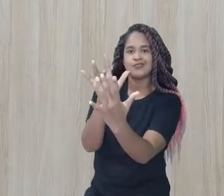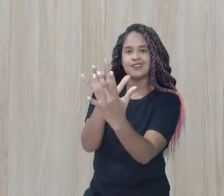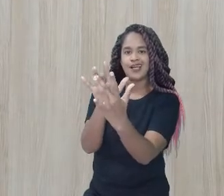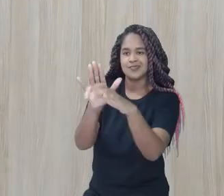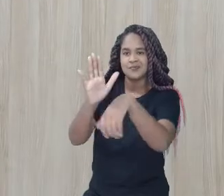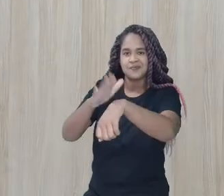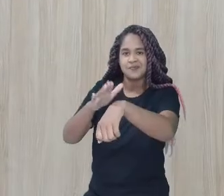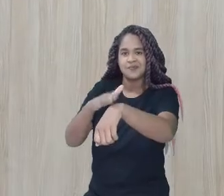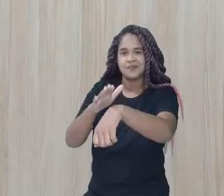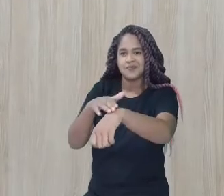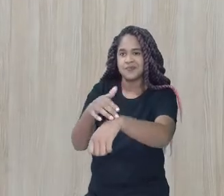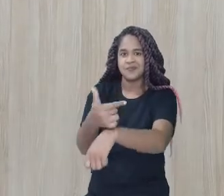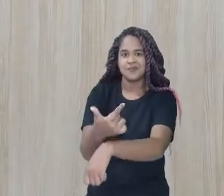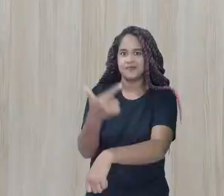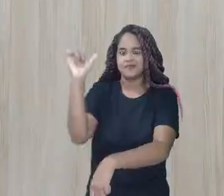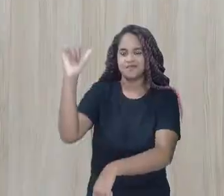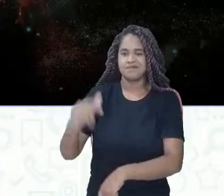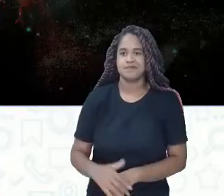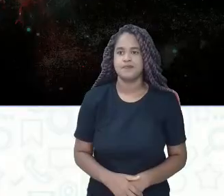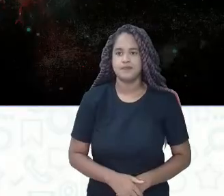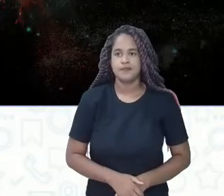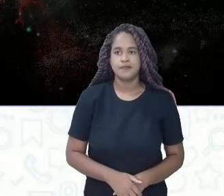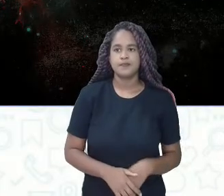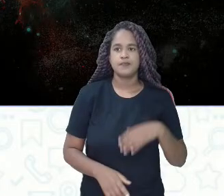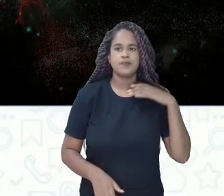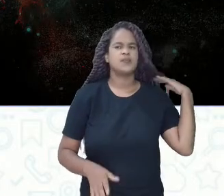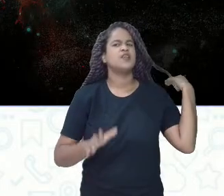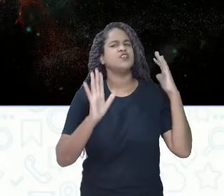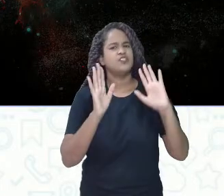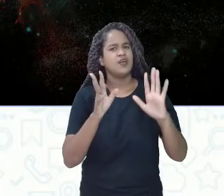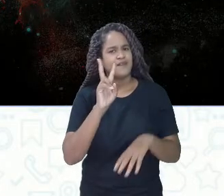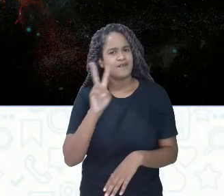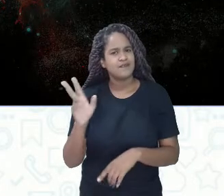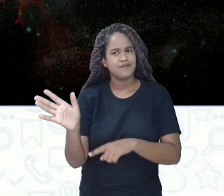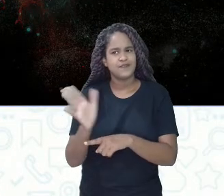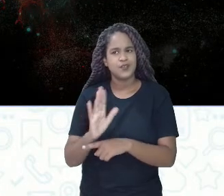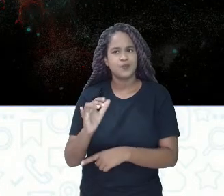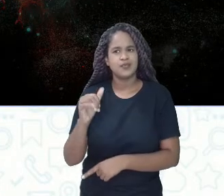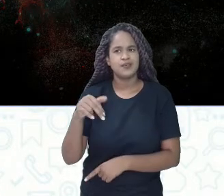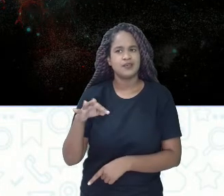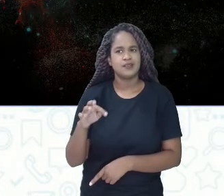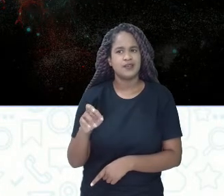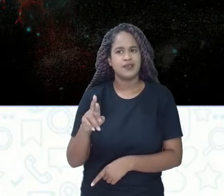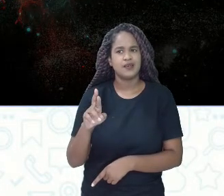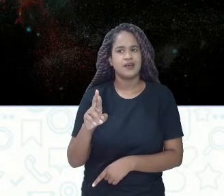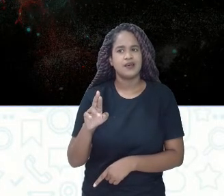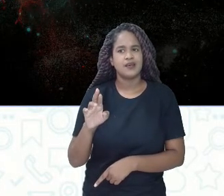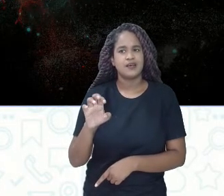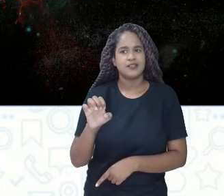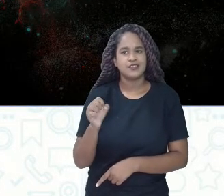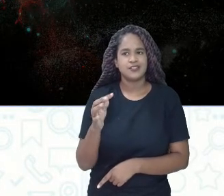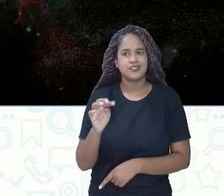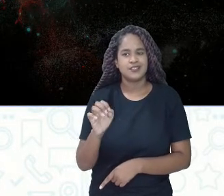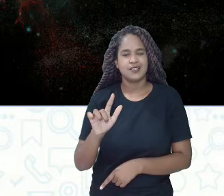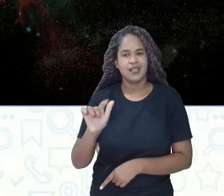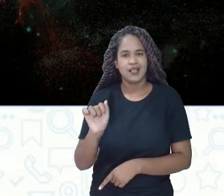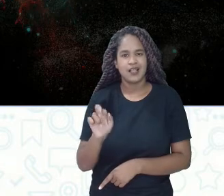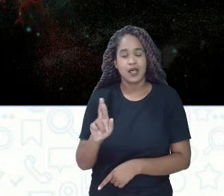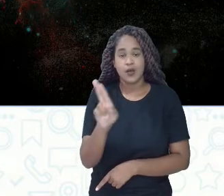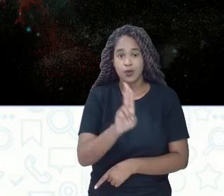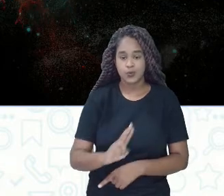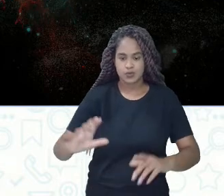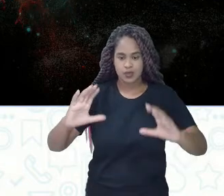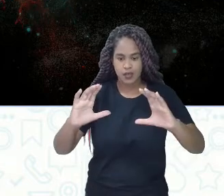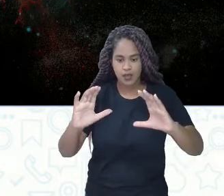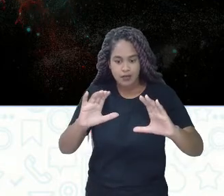momento. Já o filme Interestelar é um exemplo de uma obra que utiliza a ideia de buraco negro para viajar no